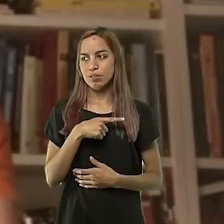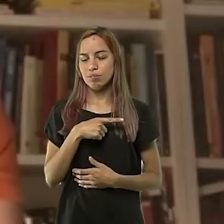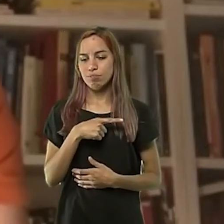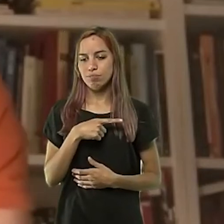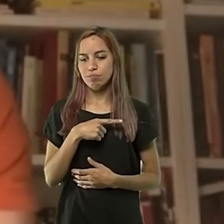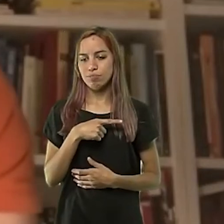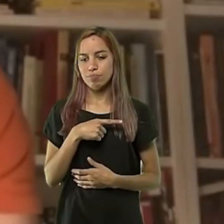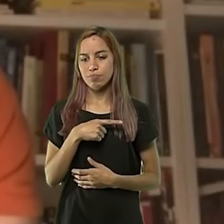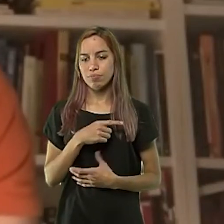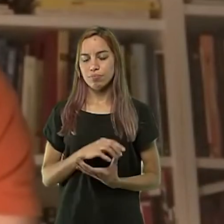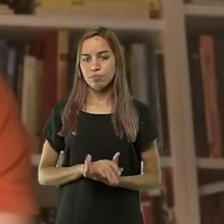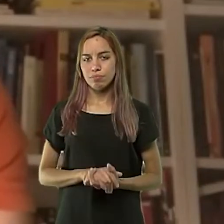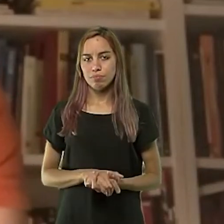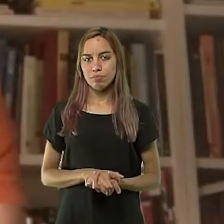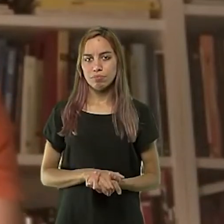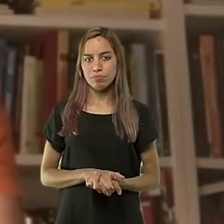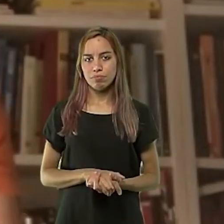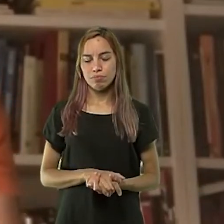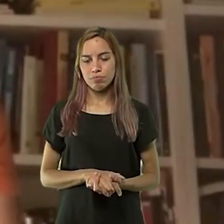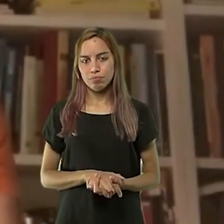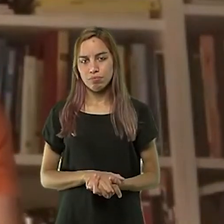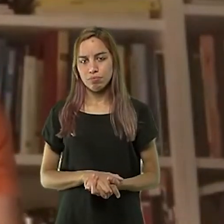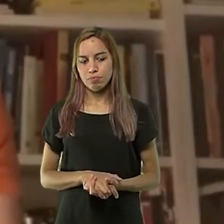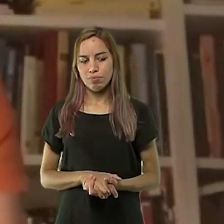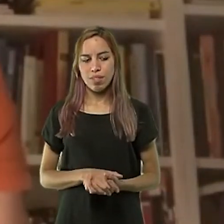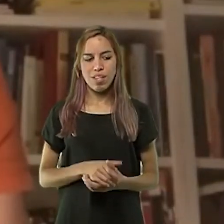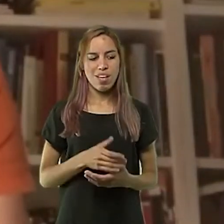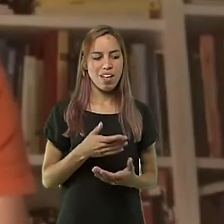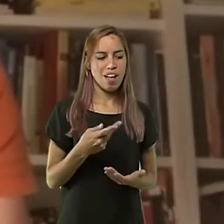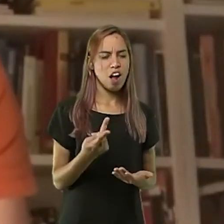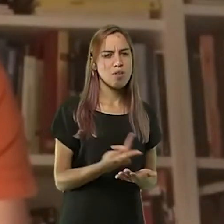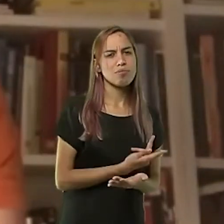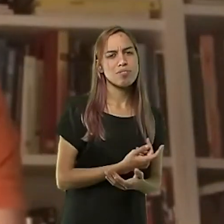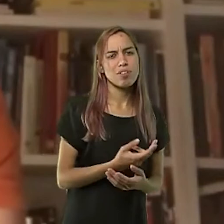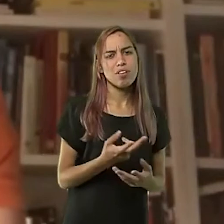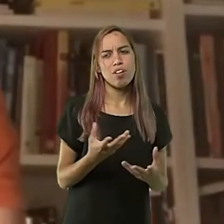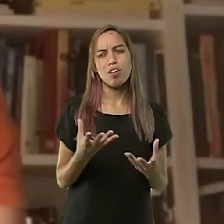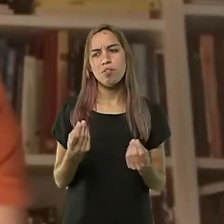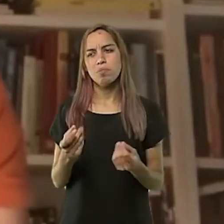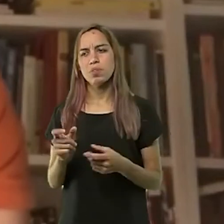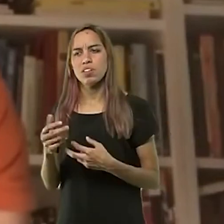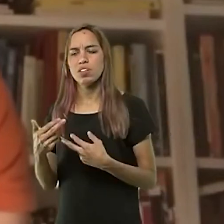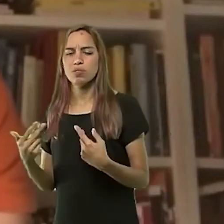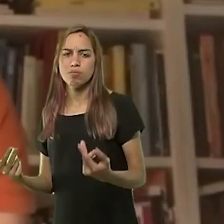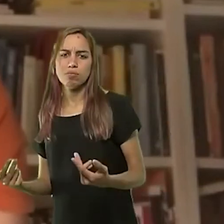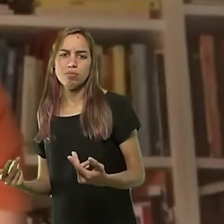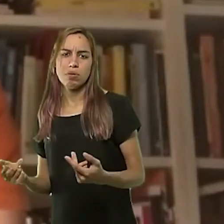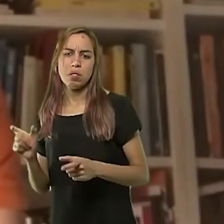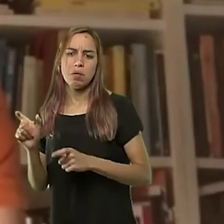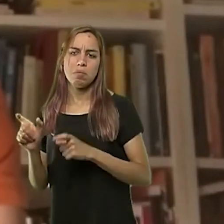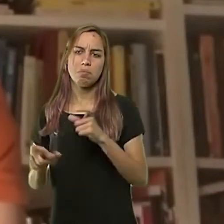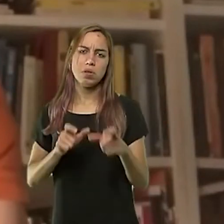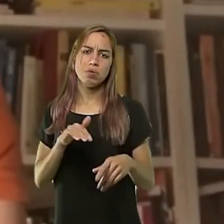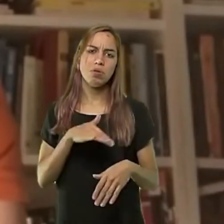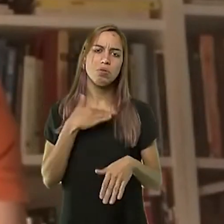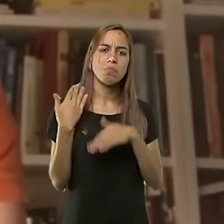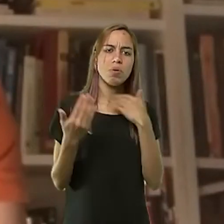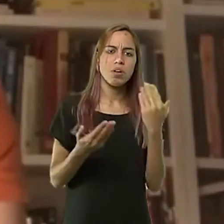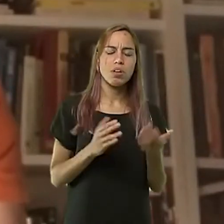decisões criminosas, e que levaram à morte de muita gente.